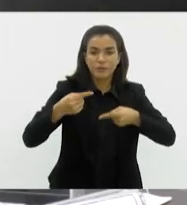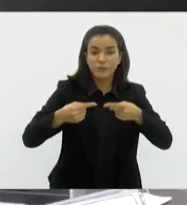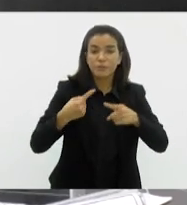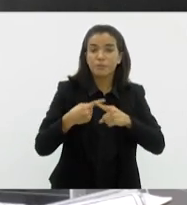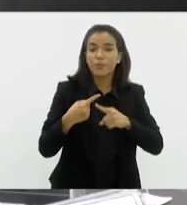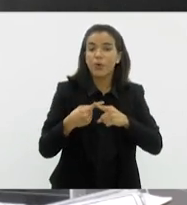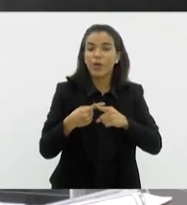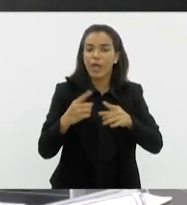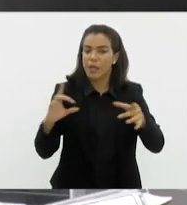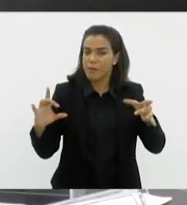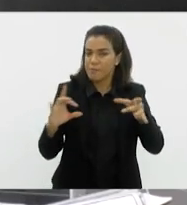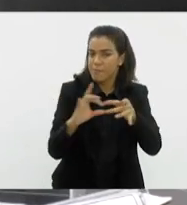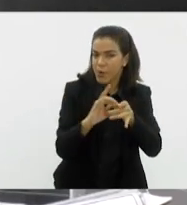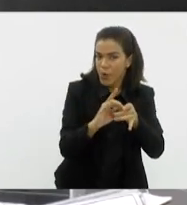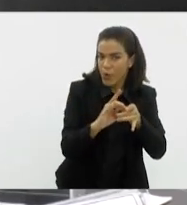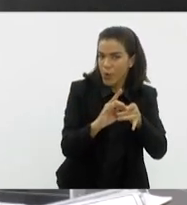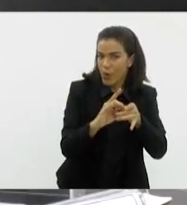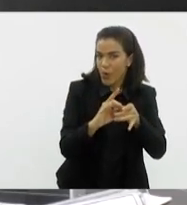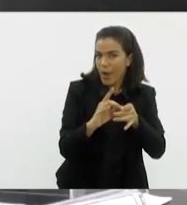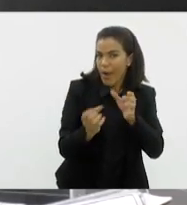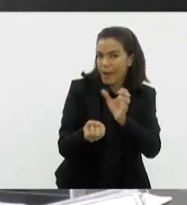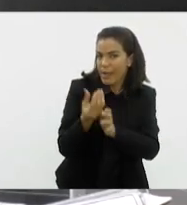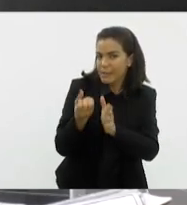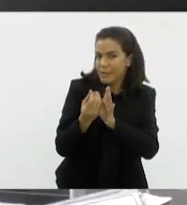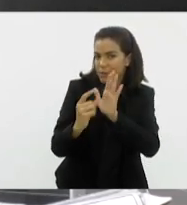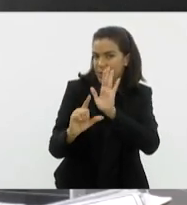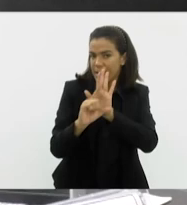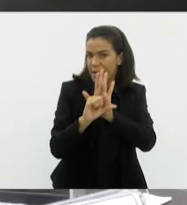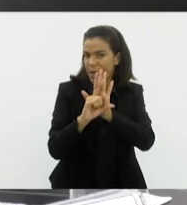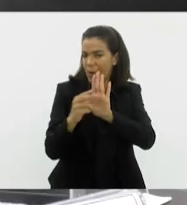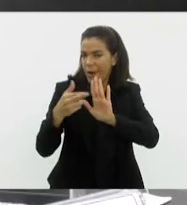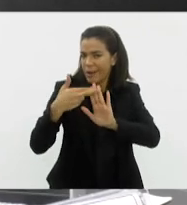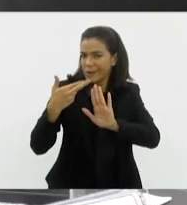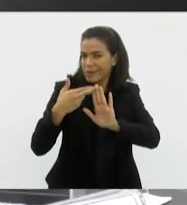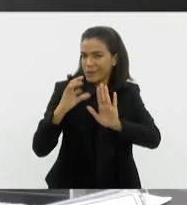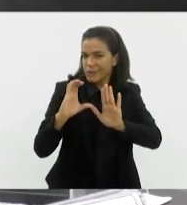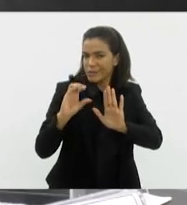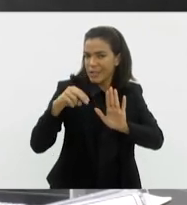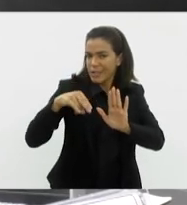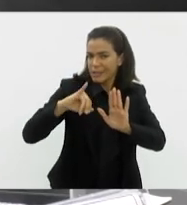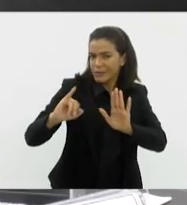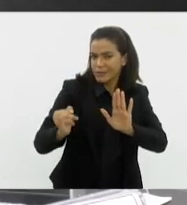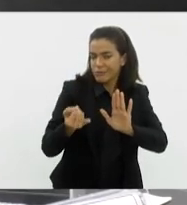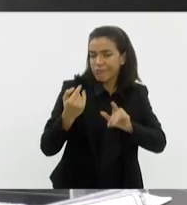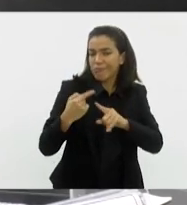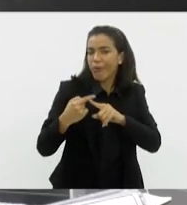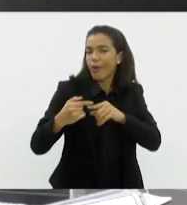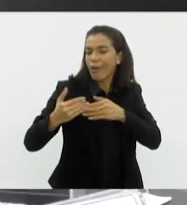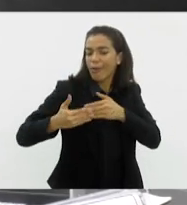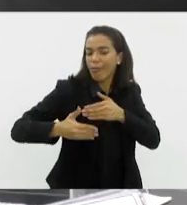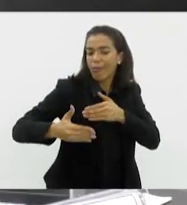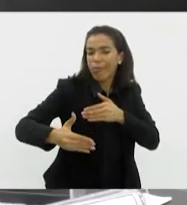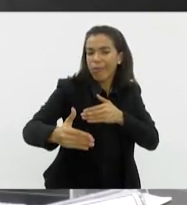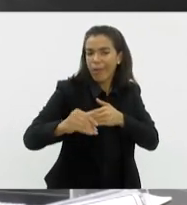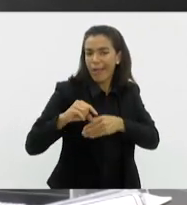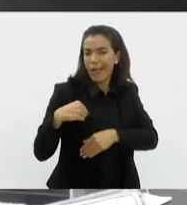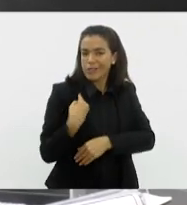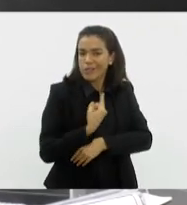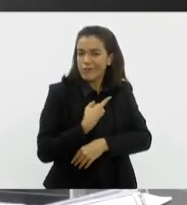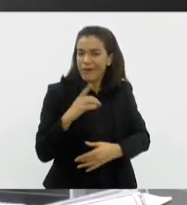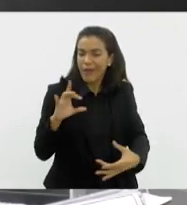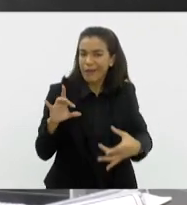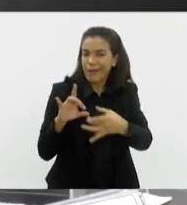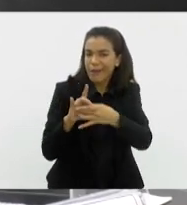não vincularmos a nossa produção legislativa a uma resolução do CNJ, porque senão daqui a pouco a gente vai ter que vincular